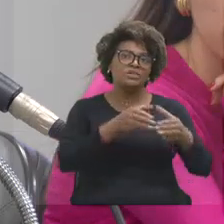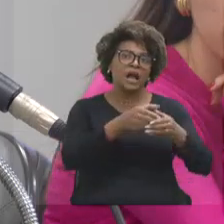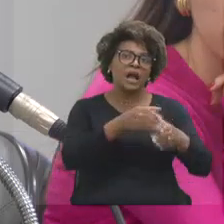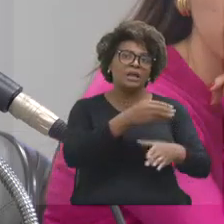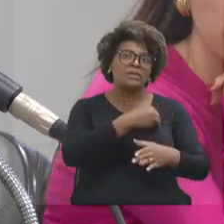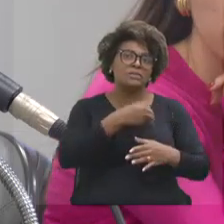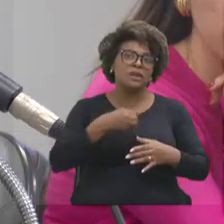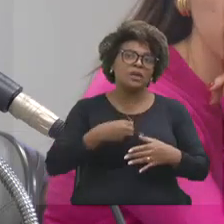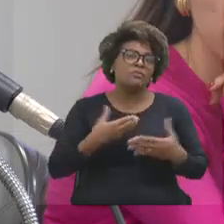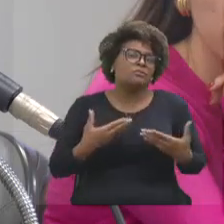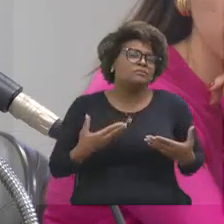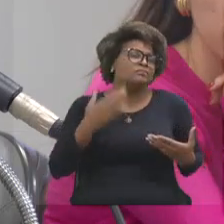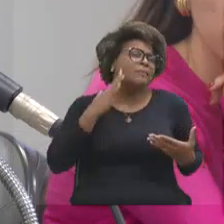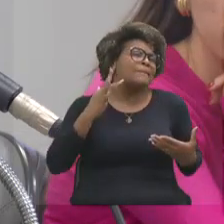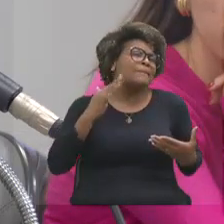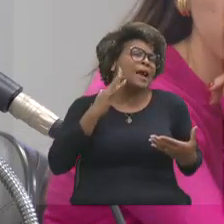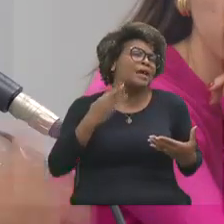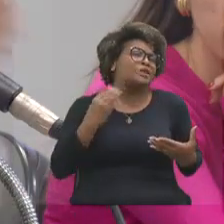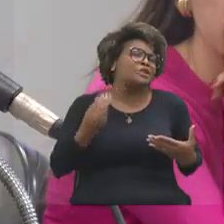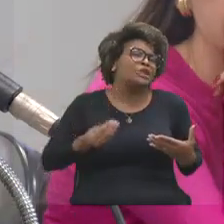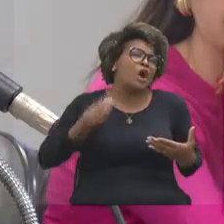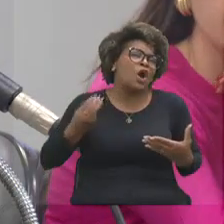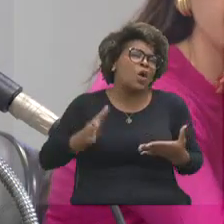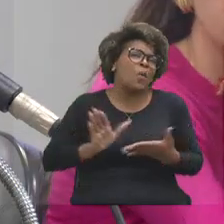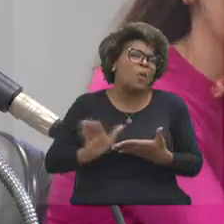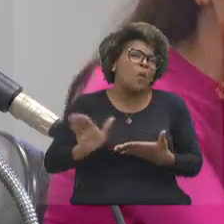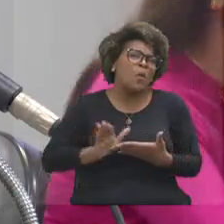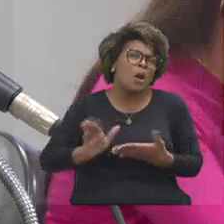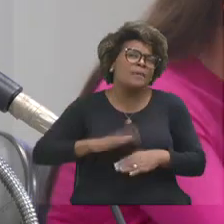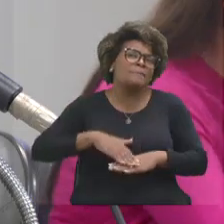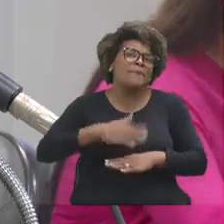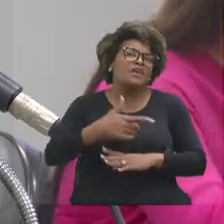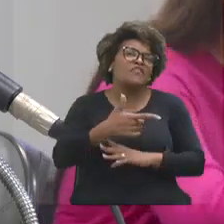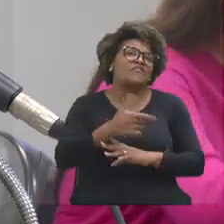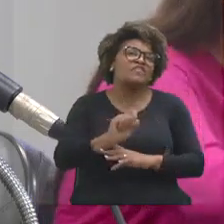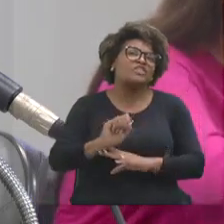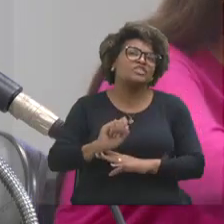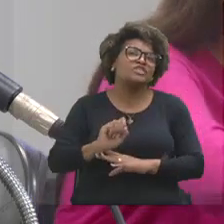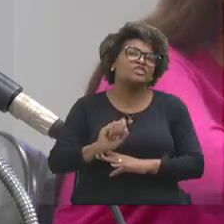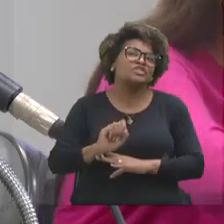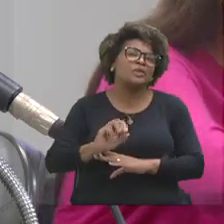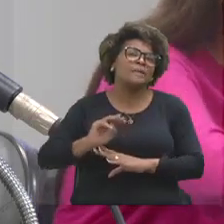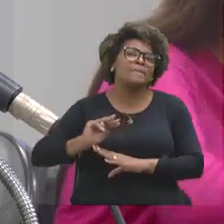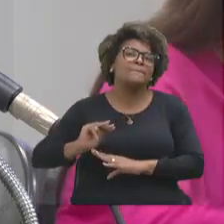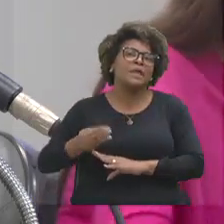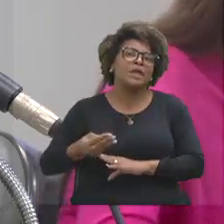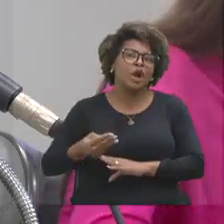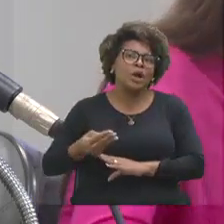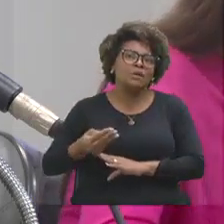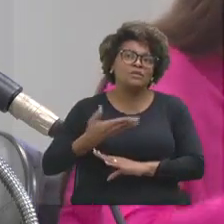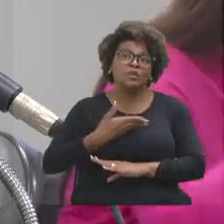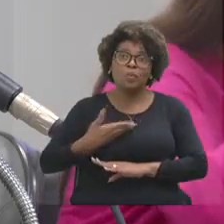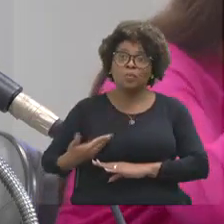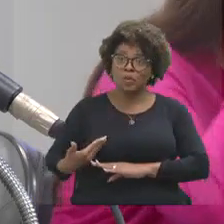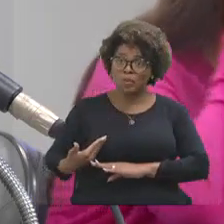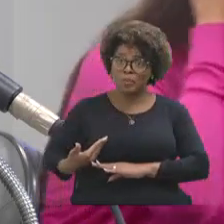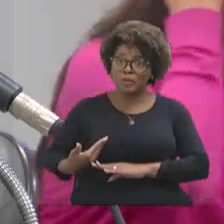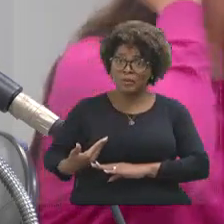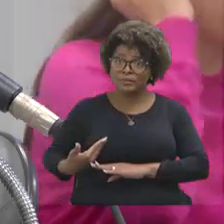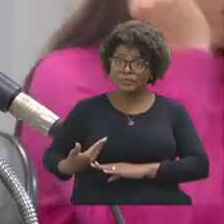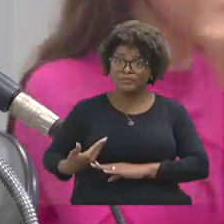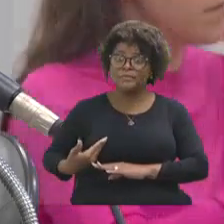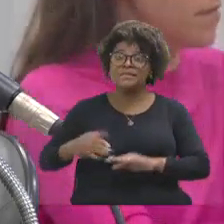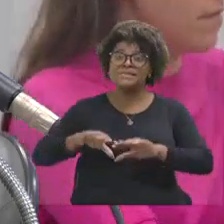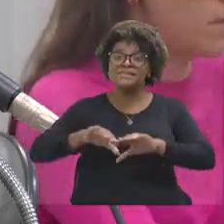Deputado Gil você imagina como um na despesa mais de 20 bilhões público fora o privado e aí quando eu falo